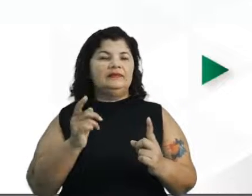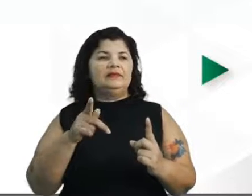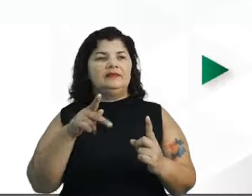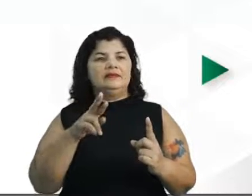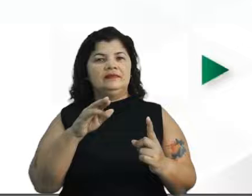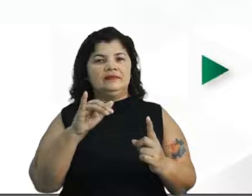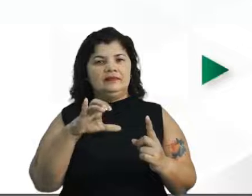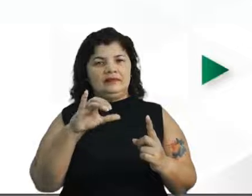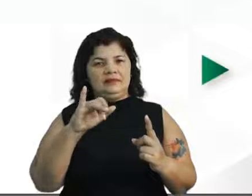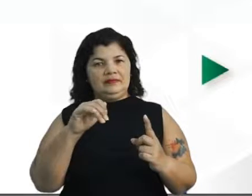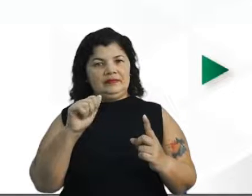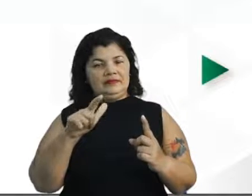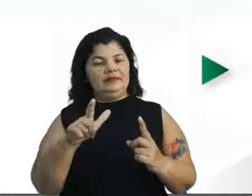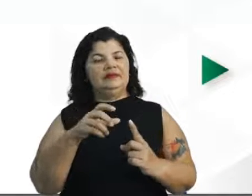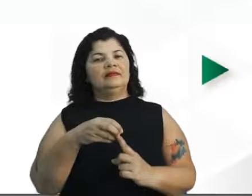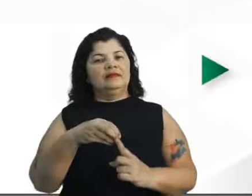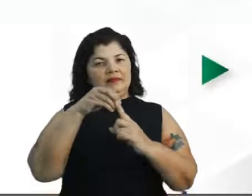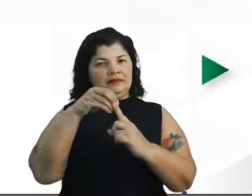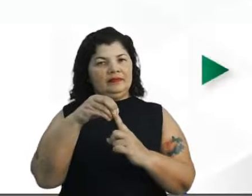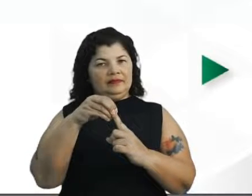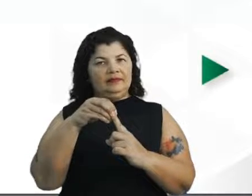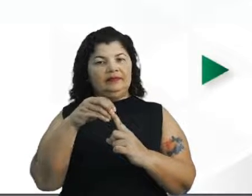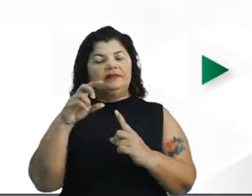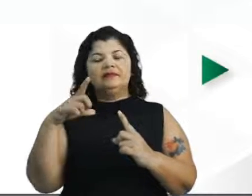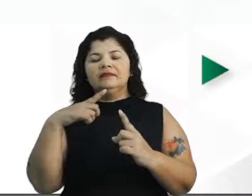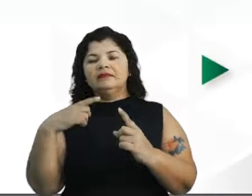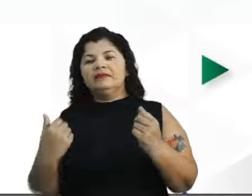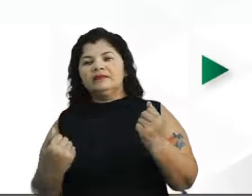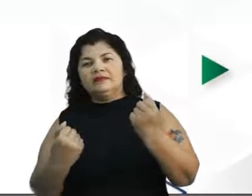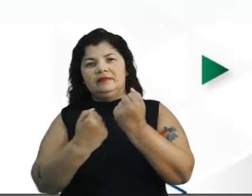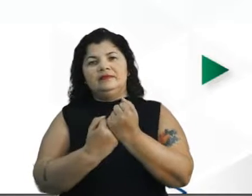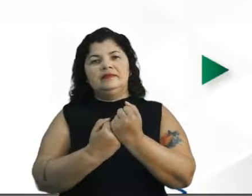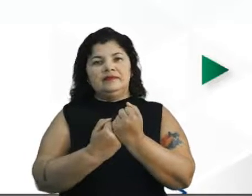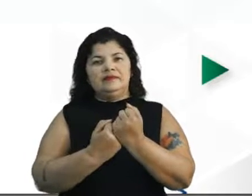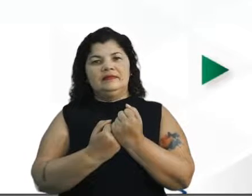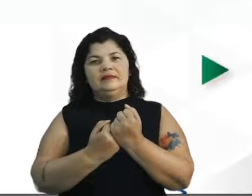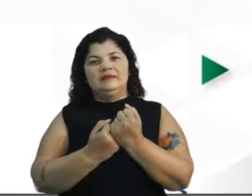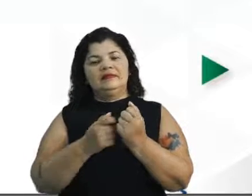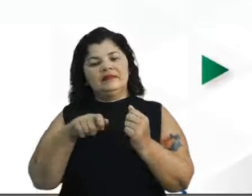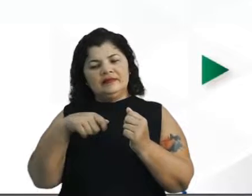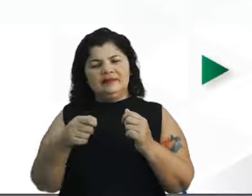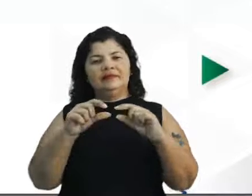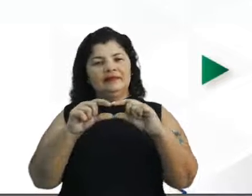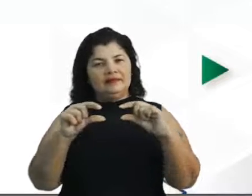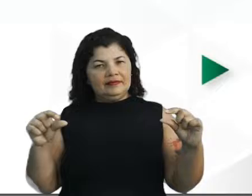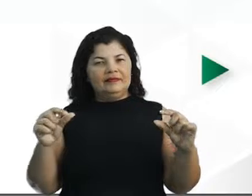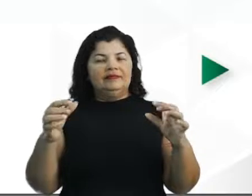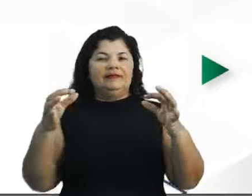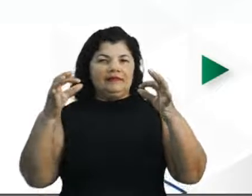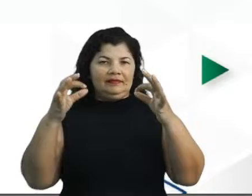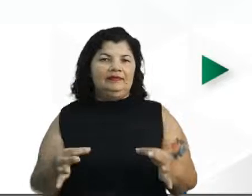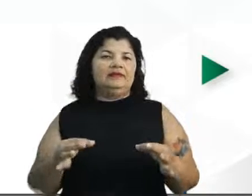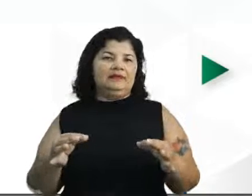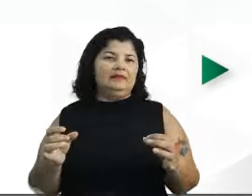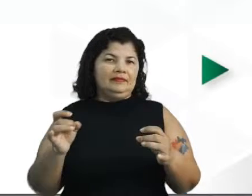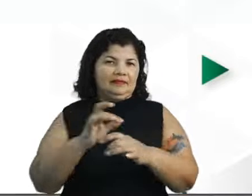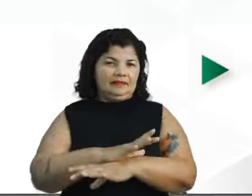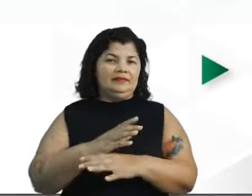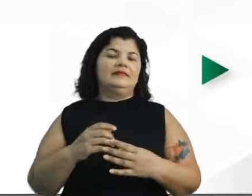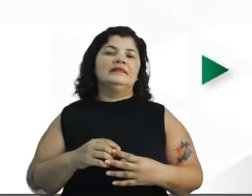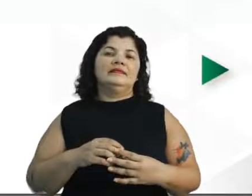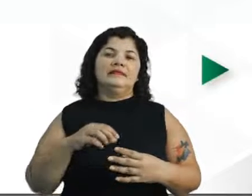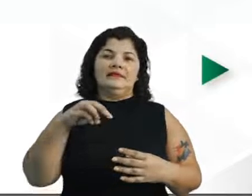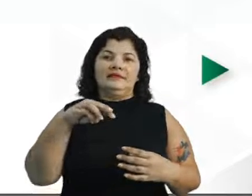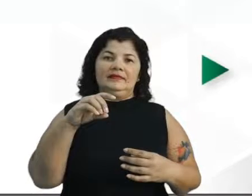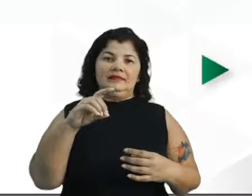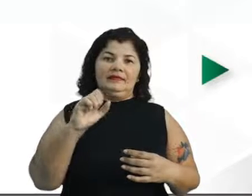principal, ele precisa, digamos assim, de uma ajuda para ter o seu sentido completo. E o modal, quando se